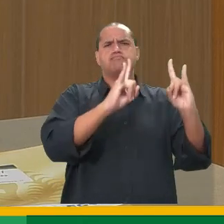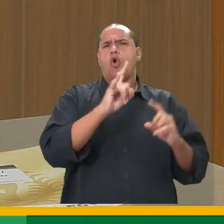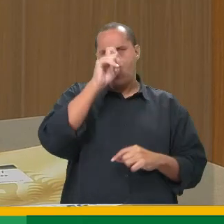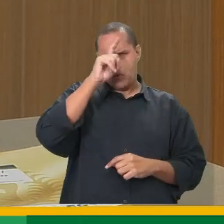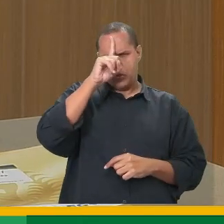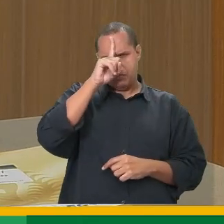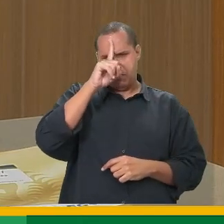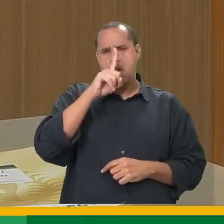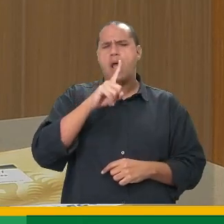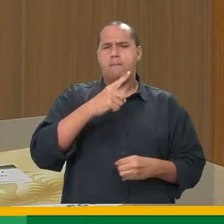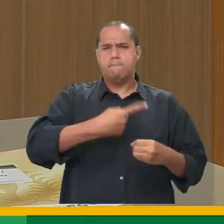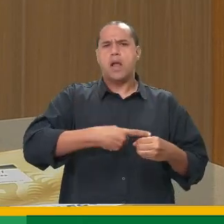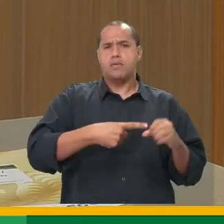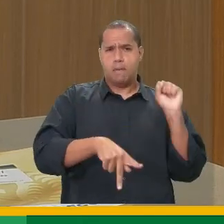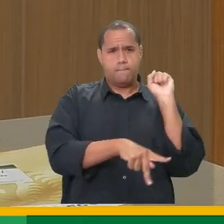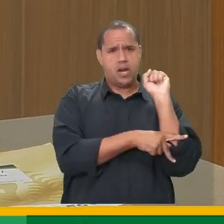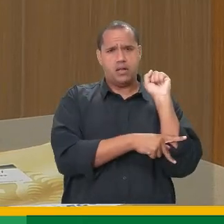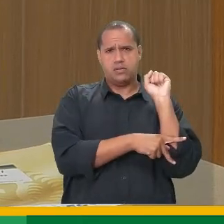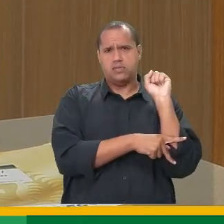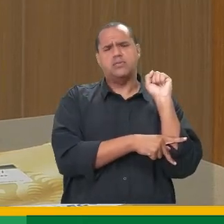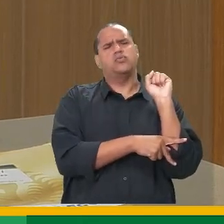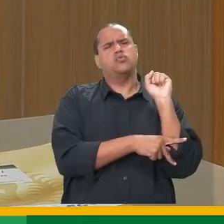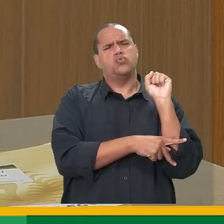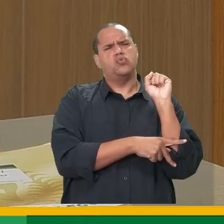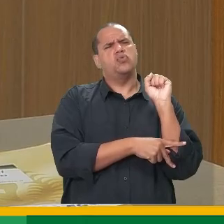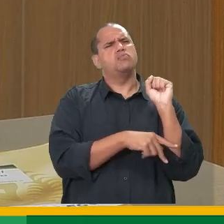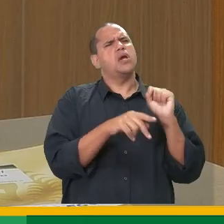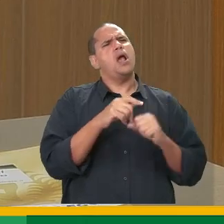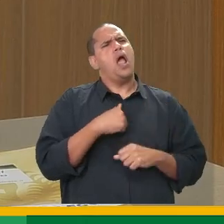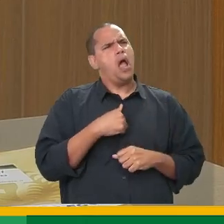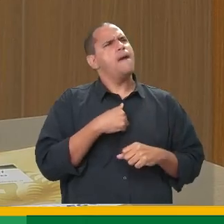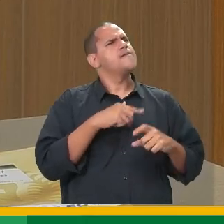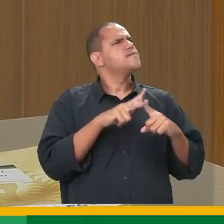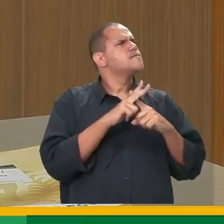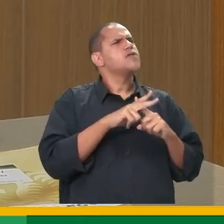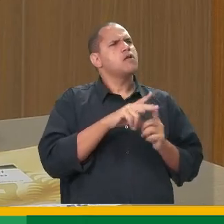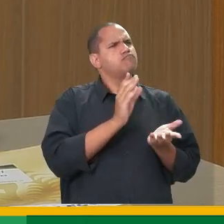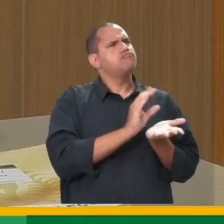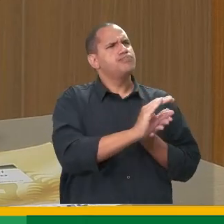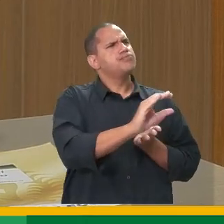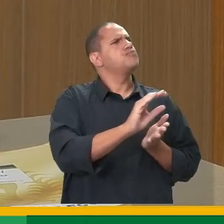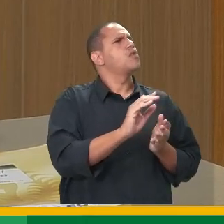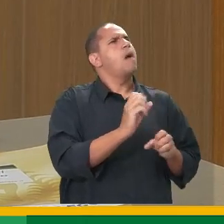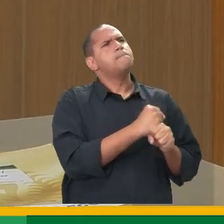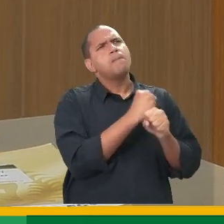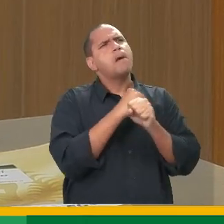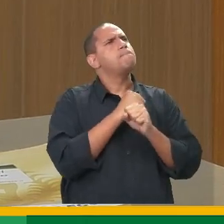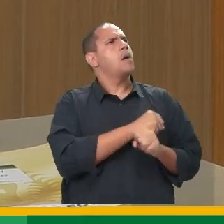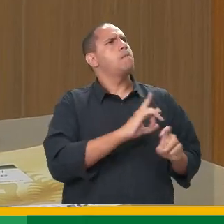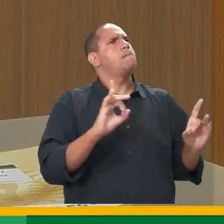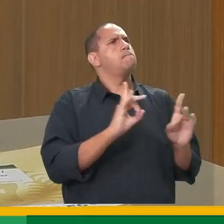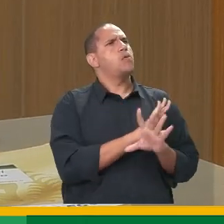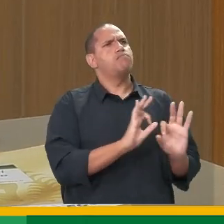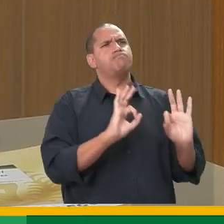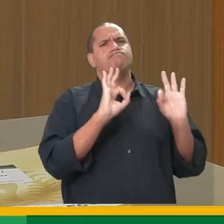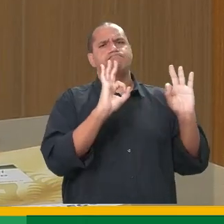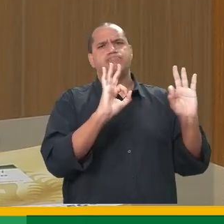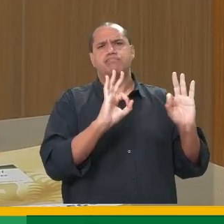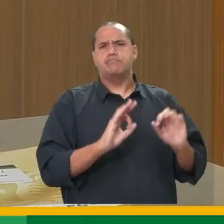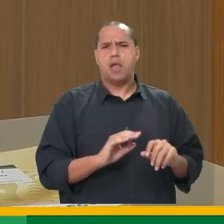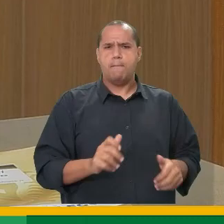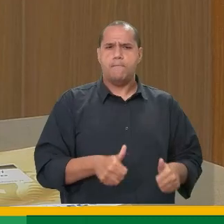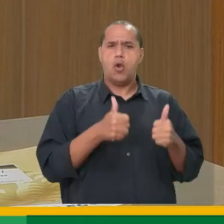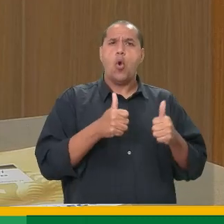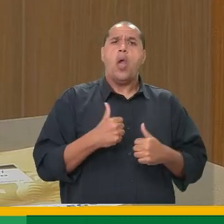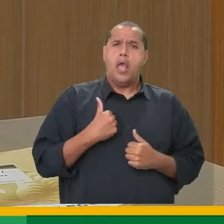eh nunca foi reformado eu reformei todo o hospital e a única coisa que eu pedi que eu